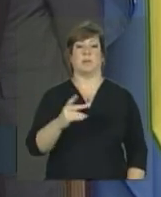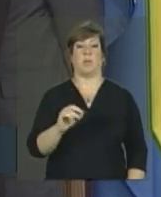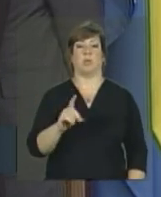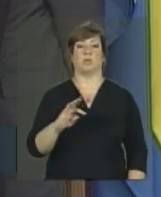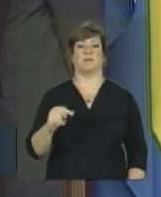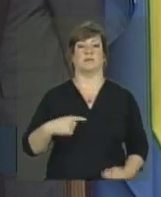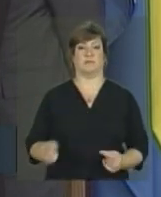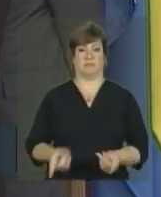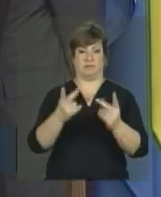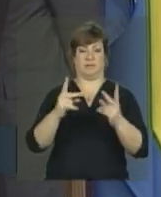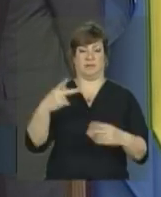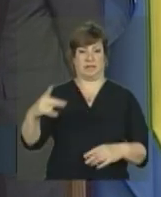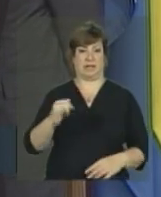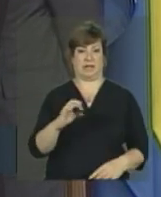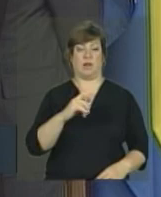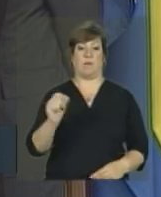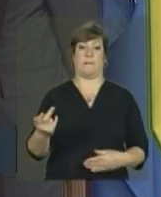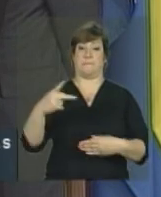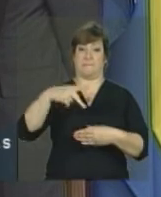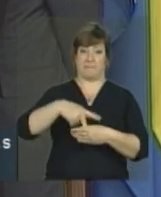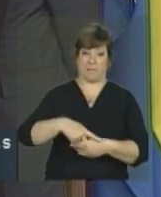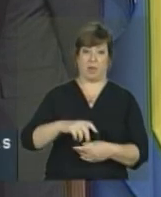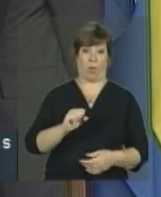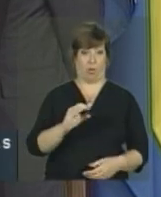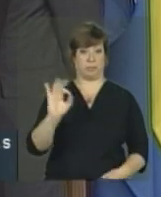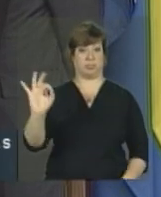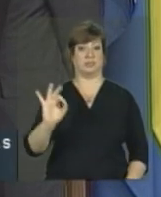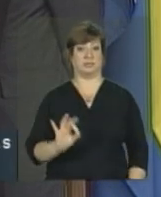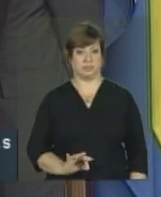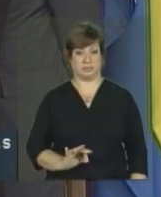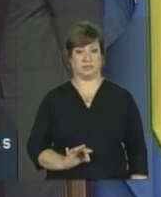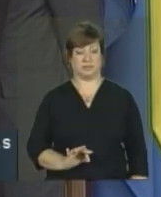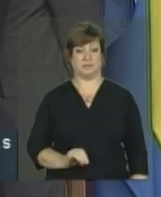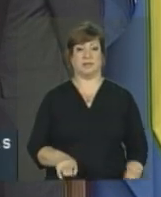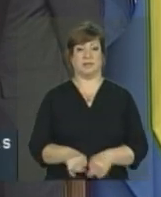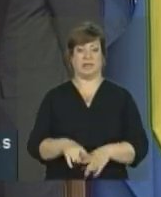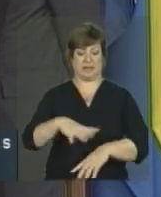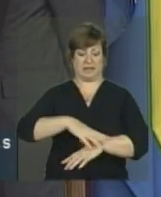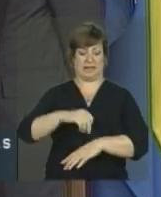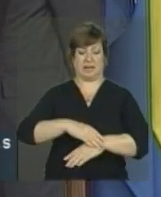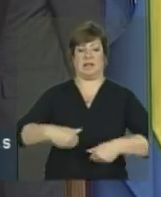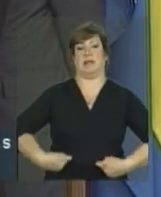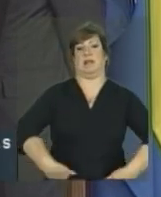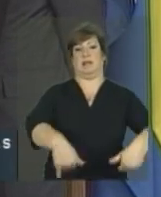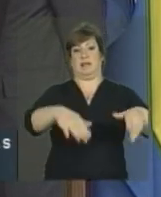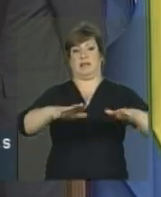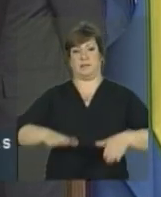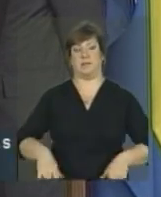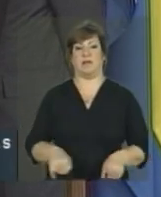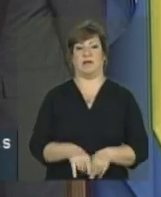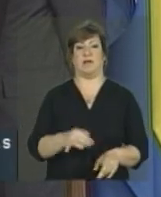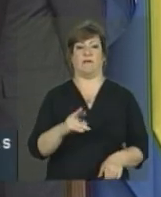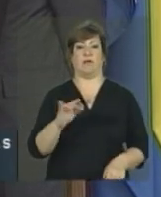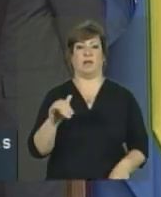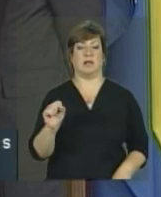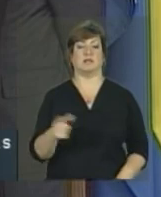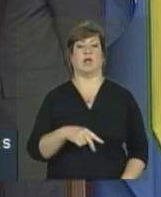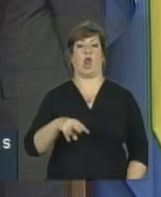principais produtos de exportação são o petróleo, 80%, tapetes, frutas e nozes.